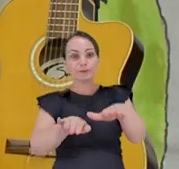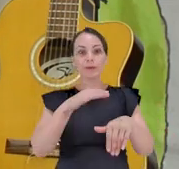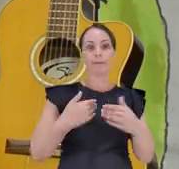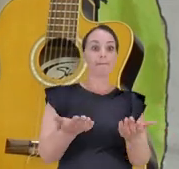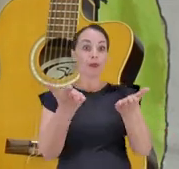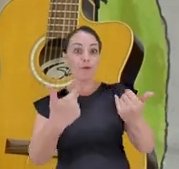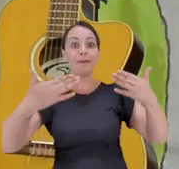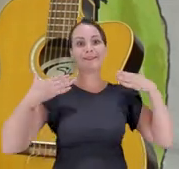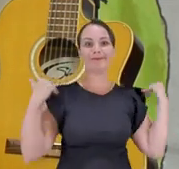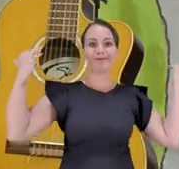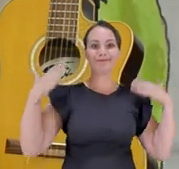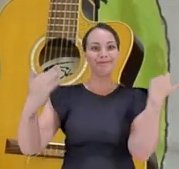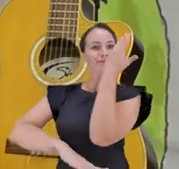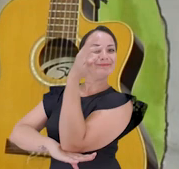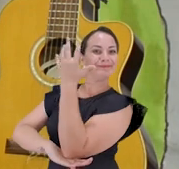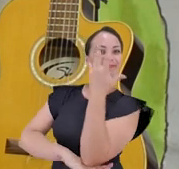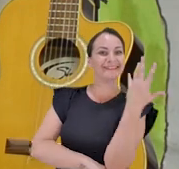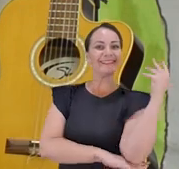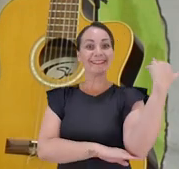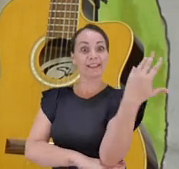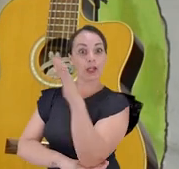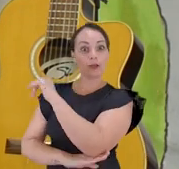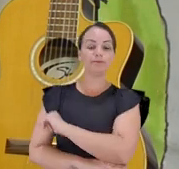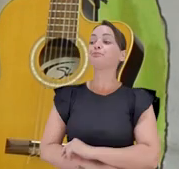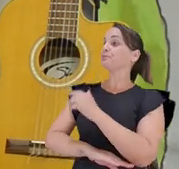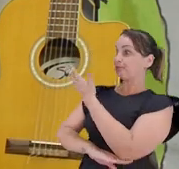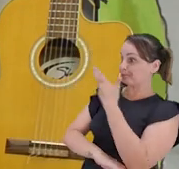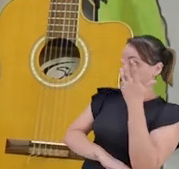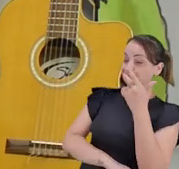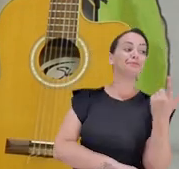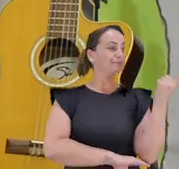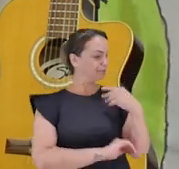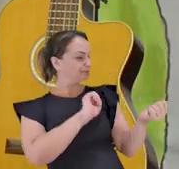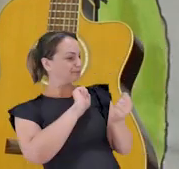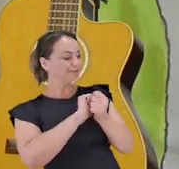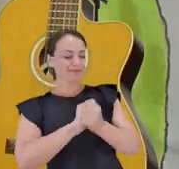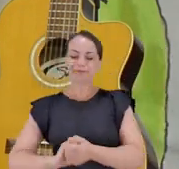Vamos passear na floresta? Vamos passear na floresta? Então, vamos. Então, vamos.